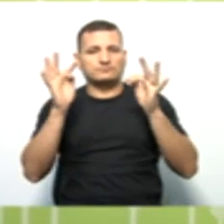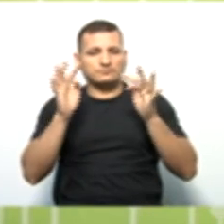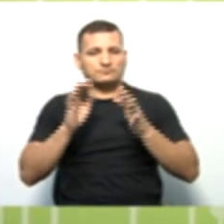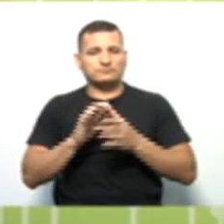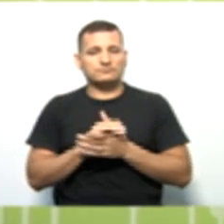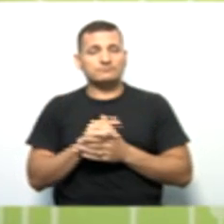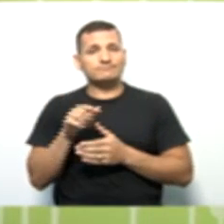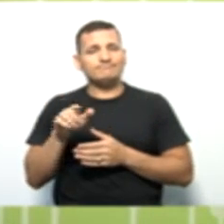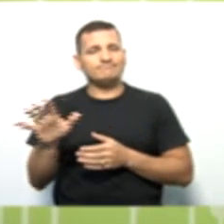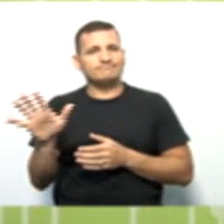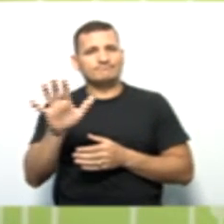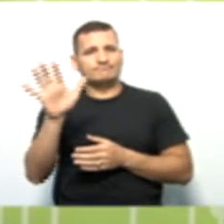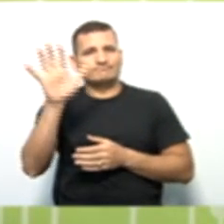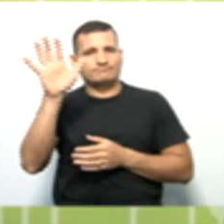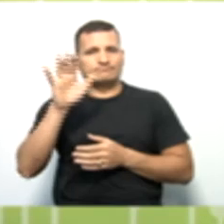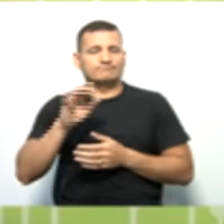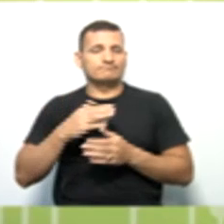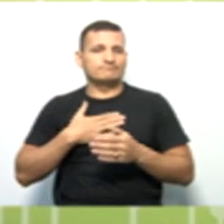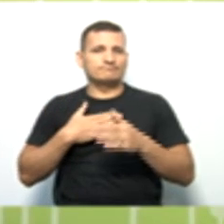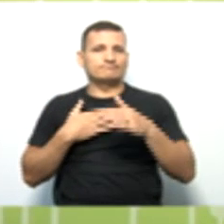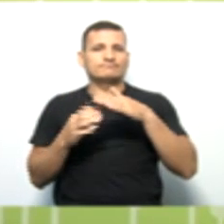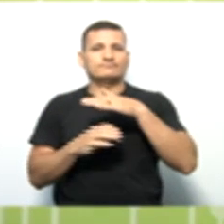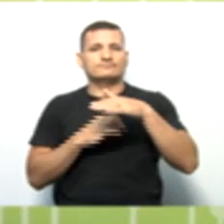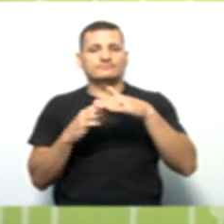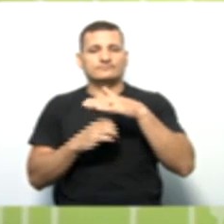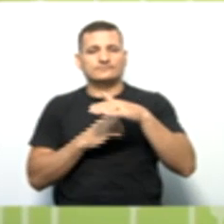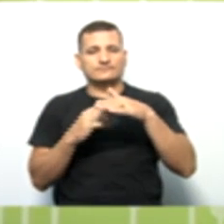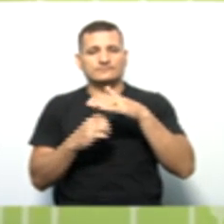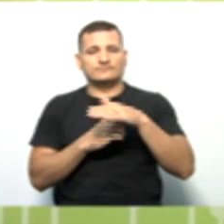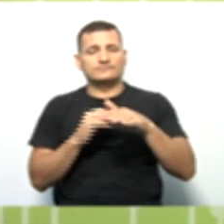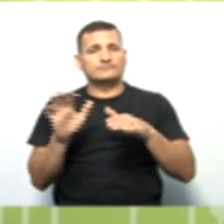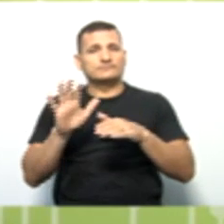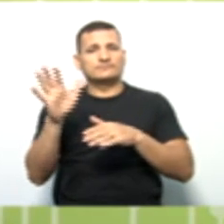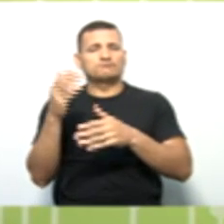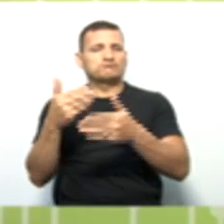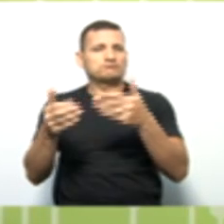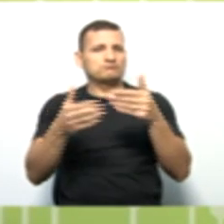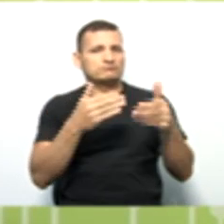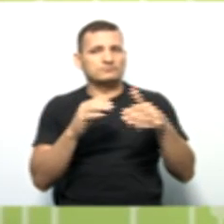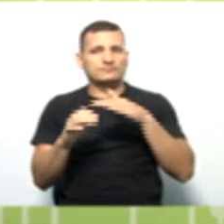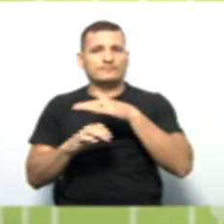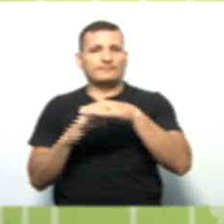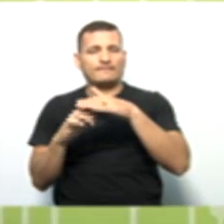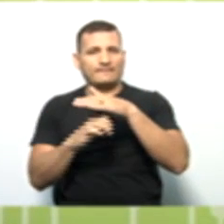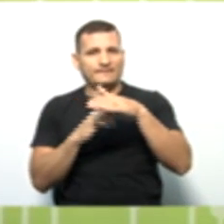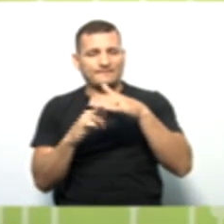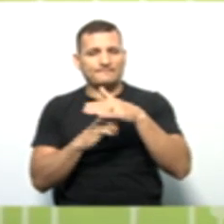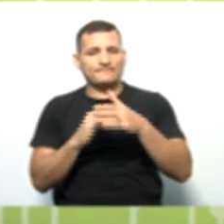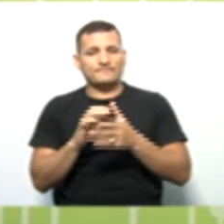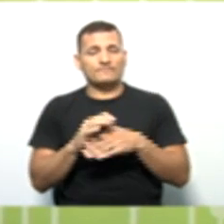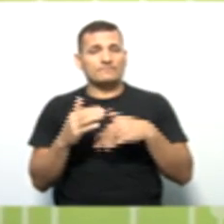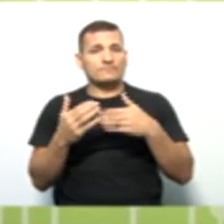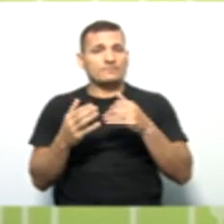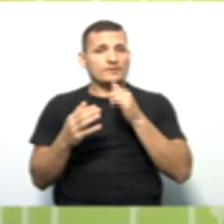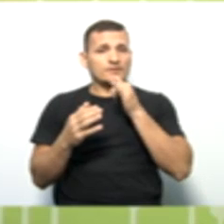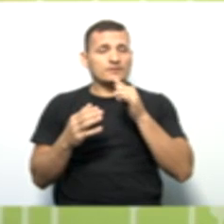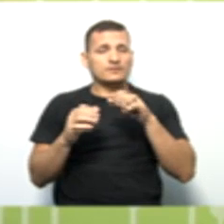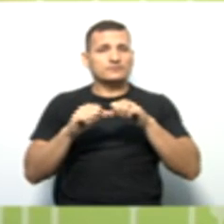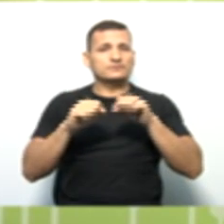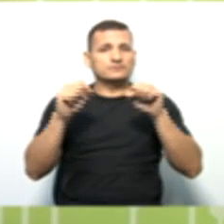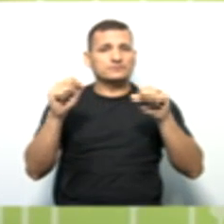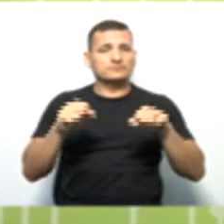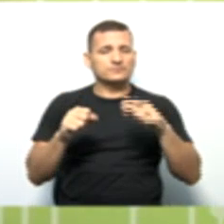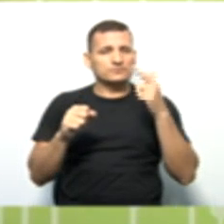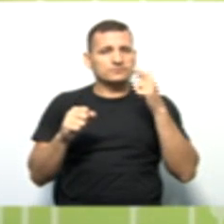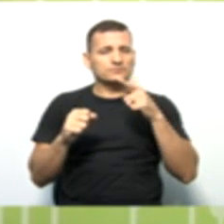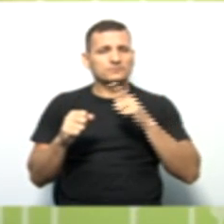informação. E isso é caro para a minha empresa. Isso é caro para qualquer organização, tá, gente? Então, se o meu sistema consegue ter um